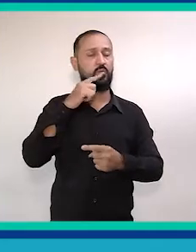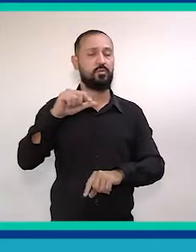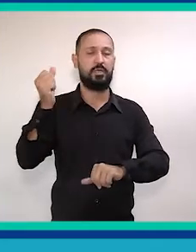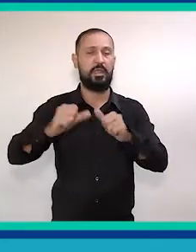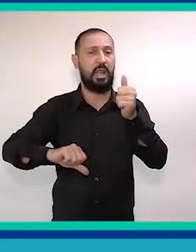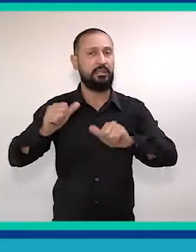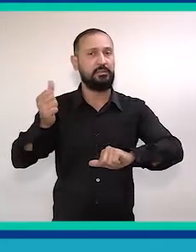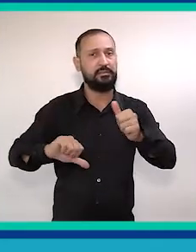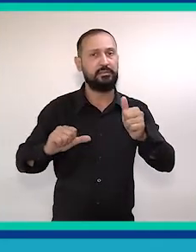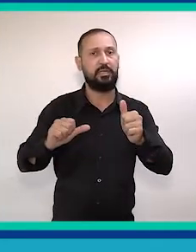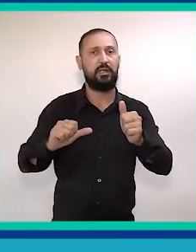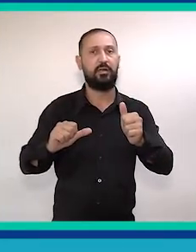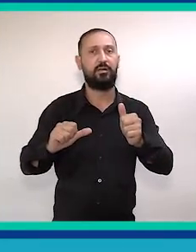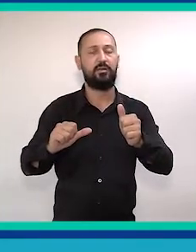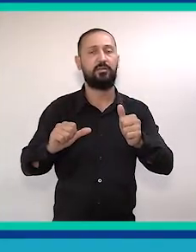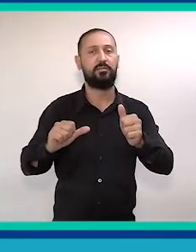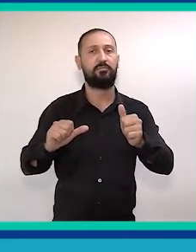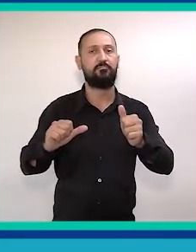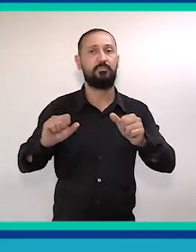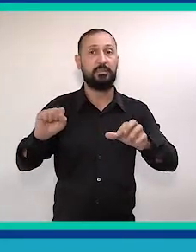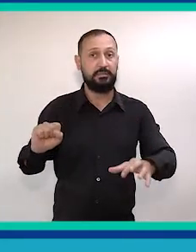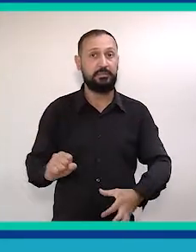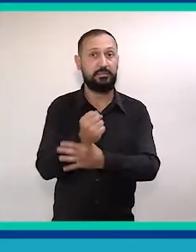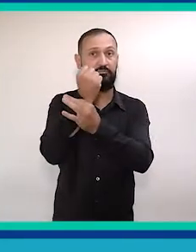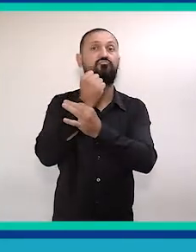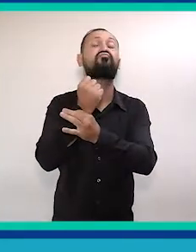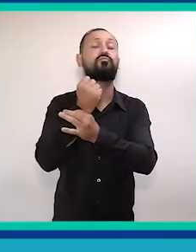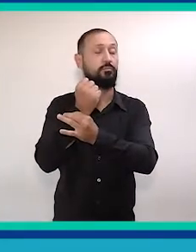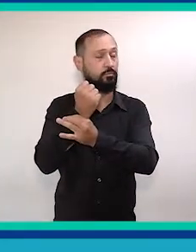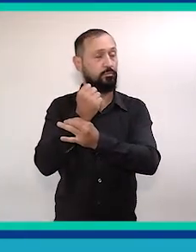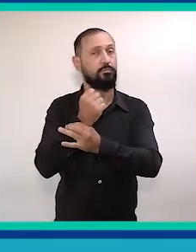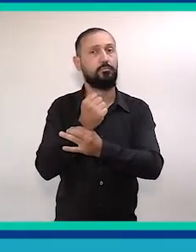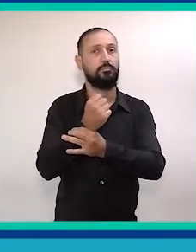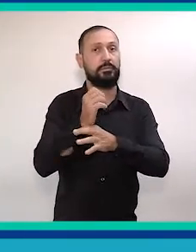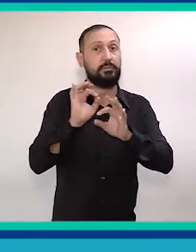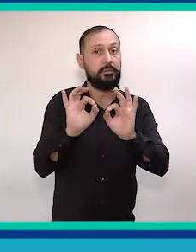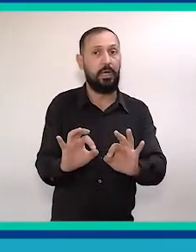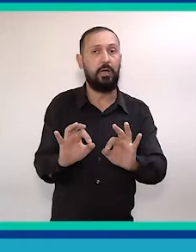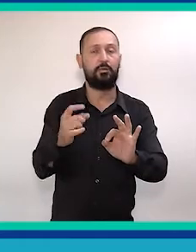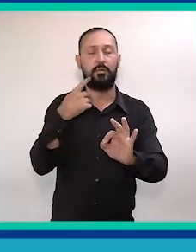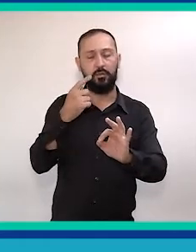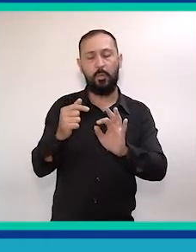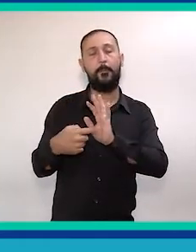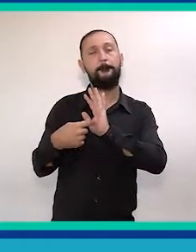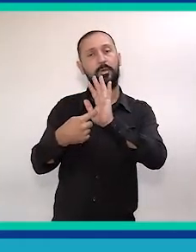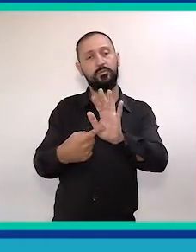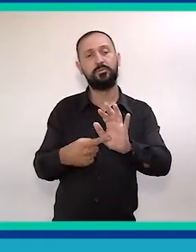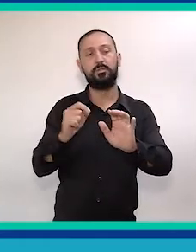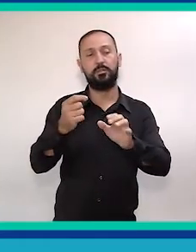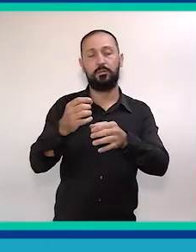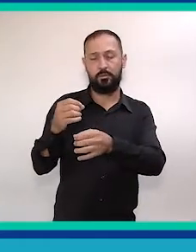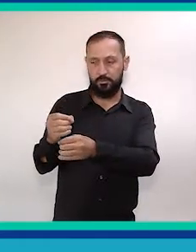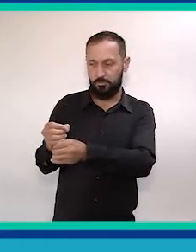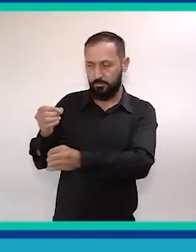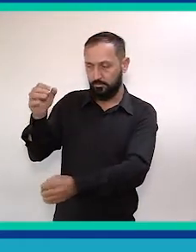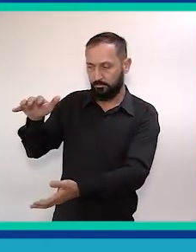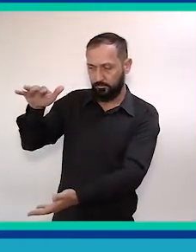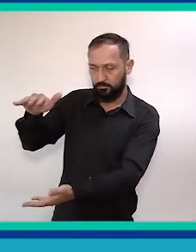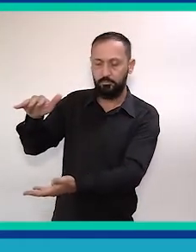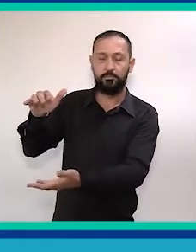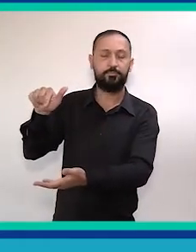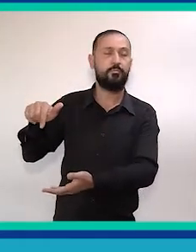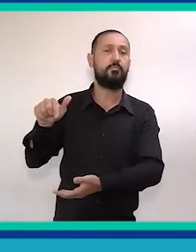mais rápida, eu consiga analisar de uma forma muito mais precisa. E aqui, como eu mostrei para vocês